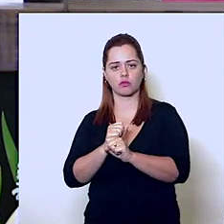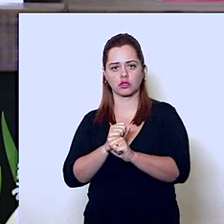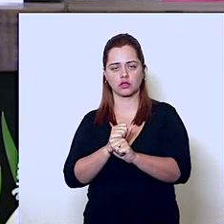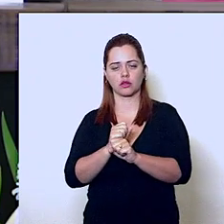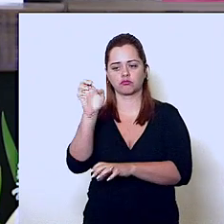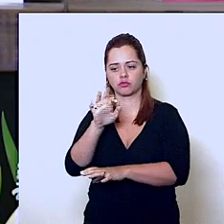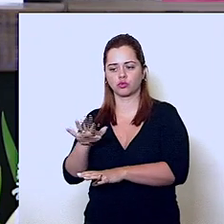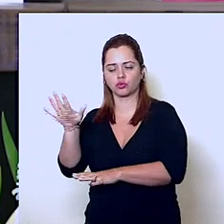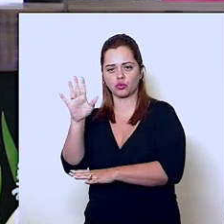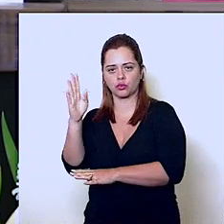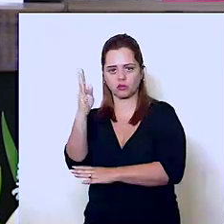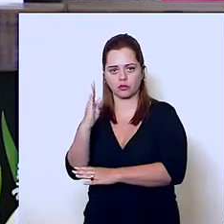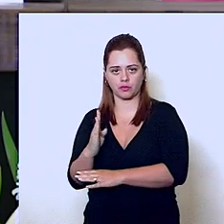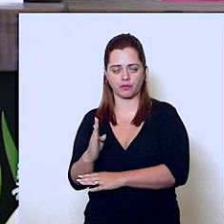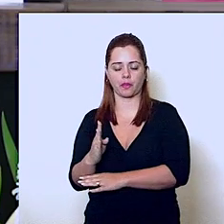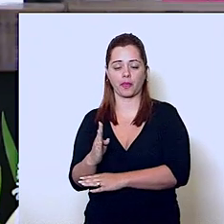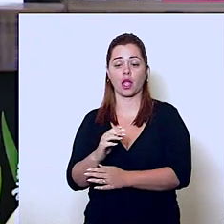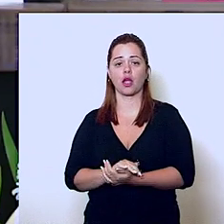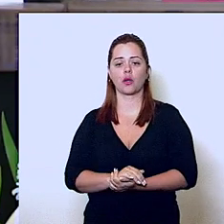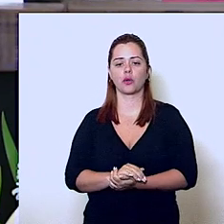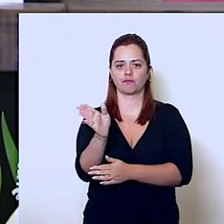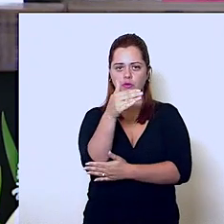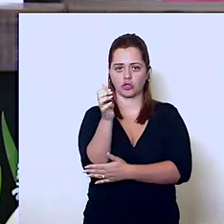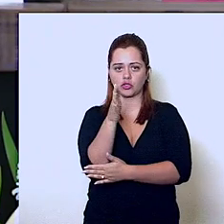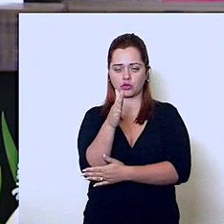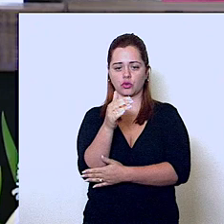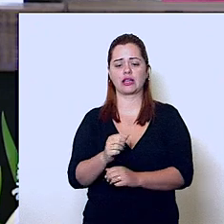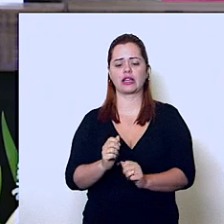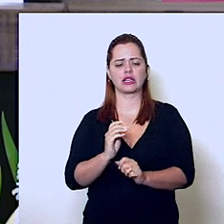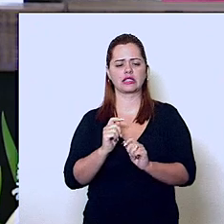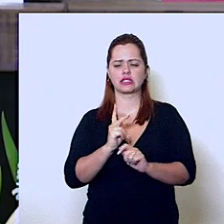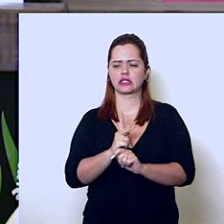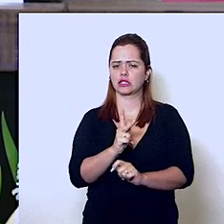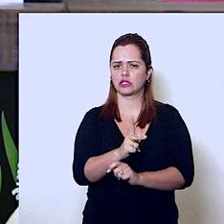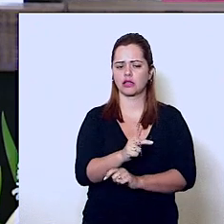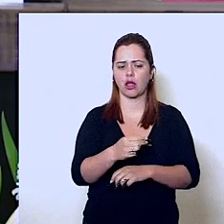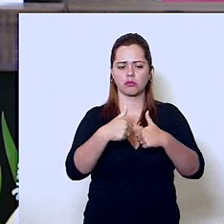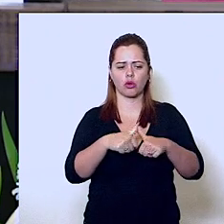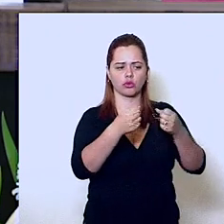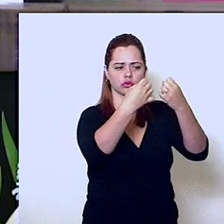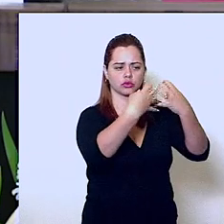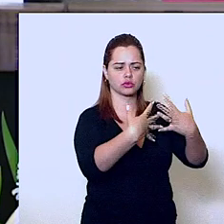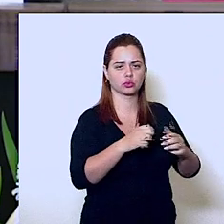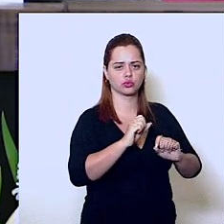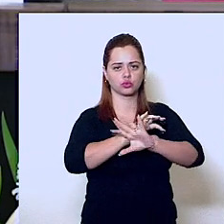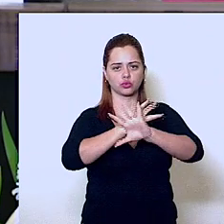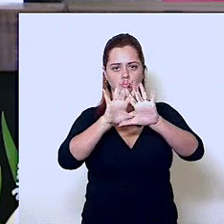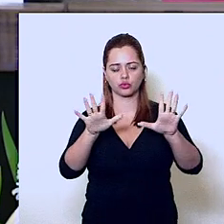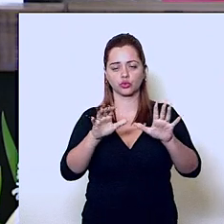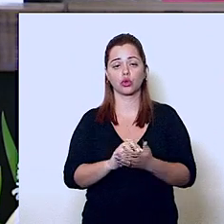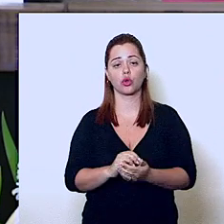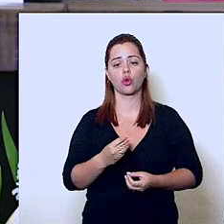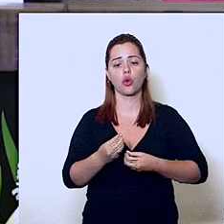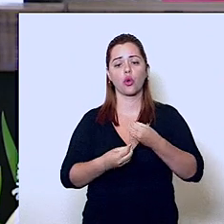embaixador colocava de forma muito clara para todos, e era curioso como, nessas conversas,